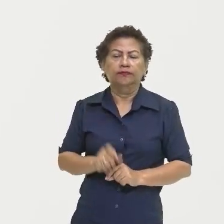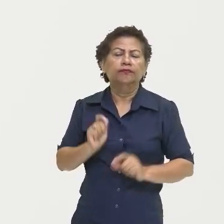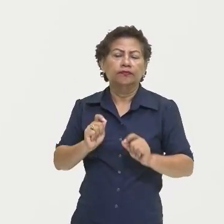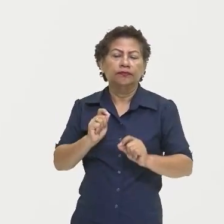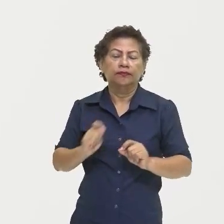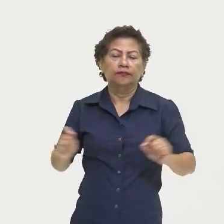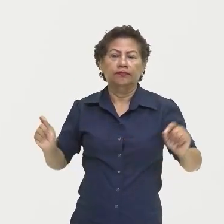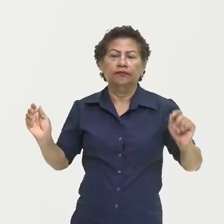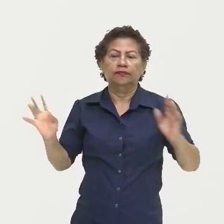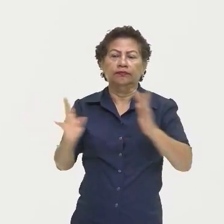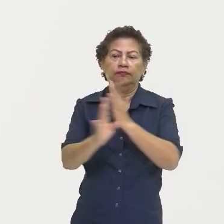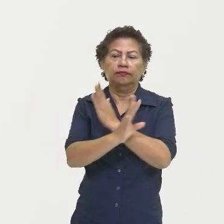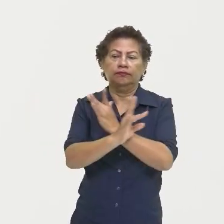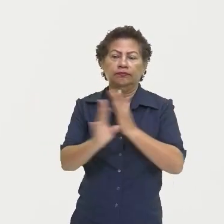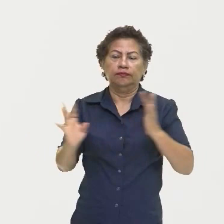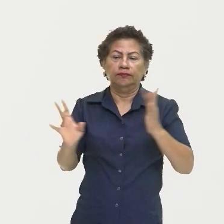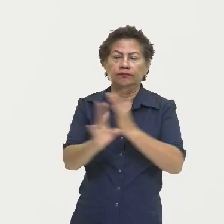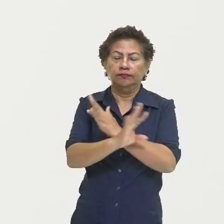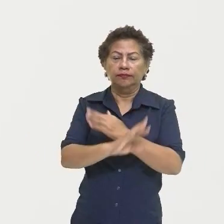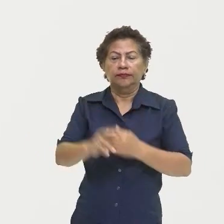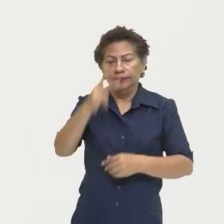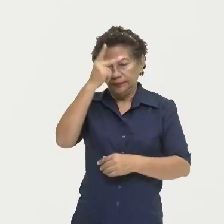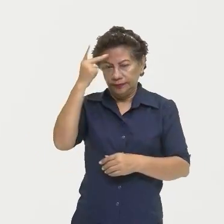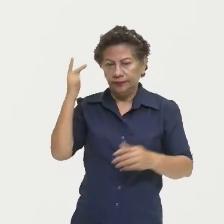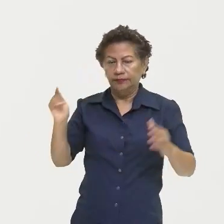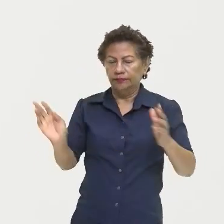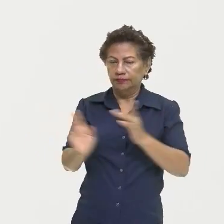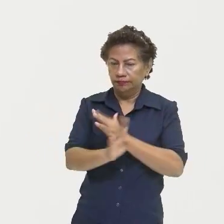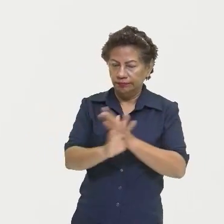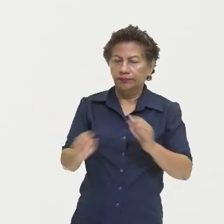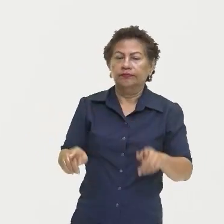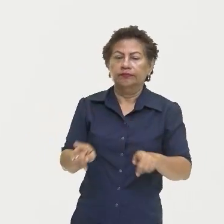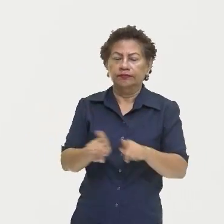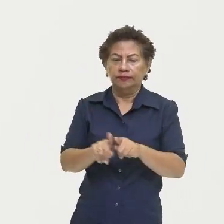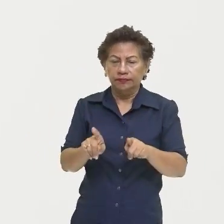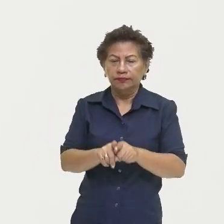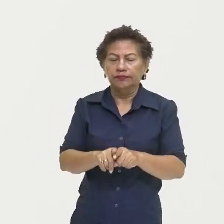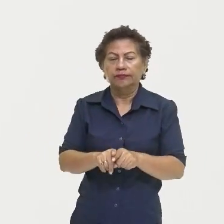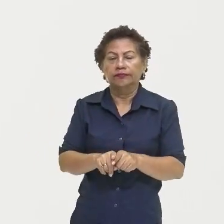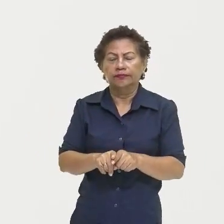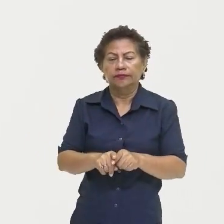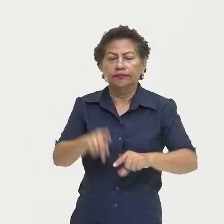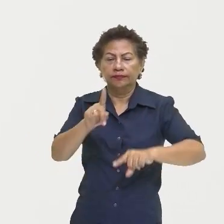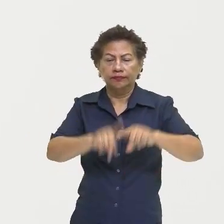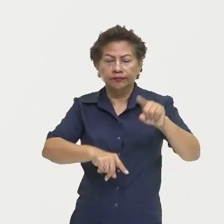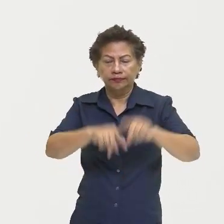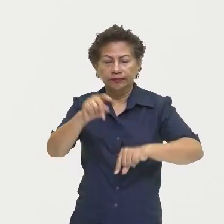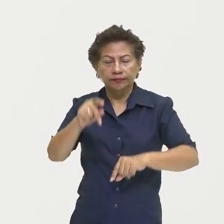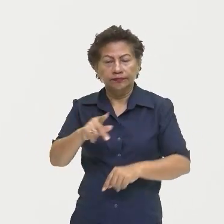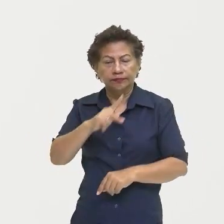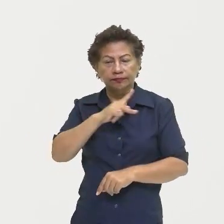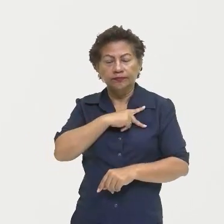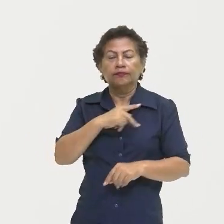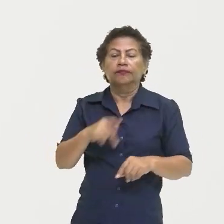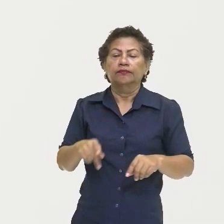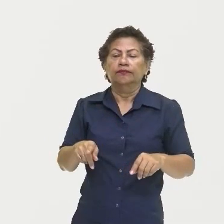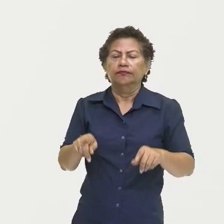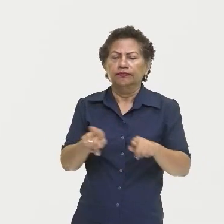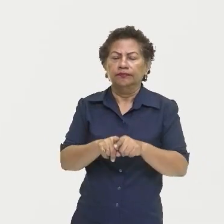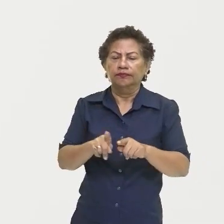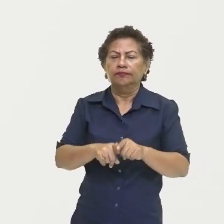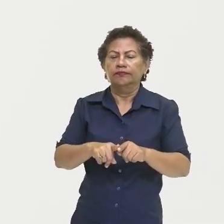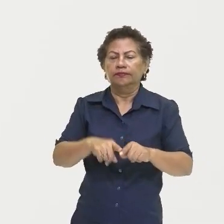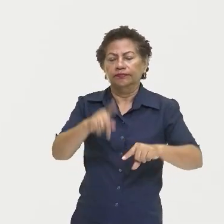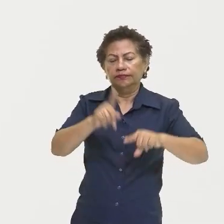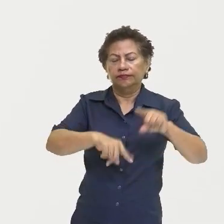vai observar, a circulação de bens materiais e também os bens imateriais, né, a matéria-prima, como a gente pode